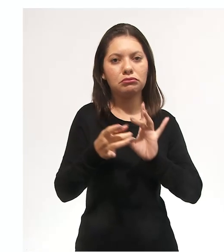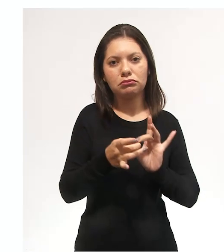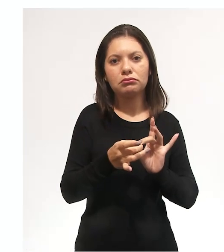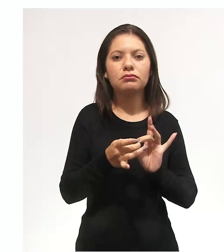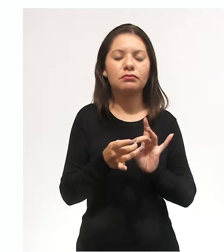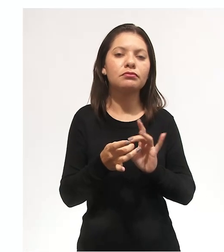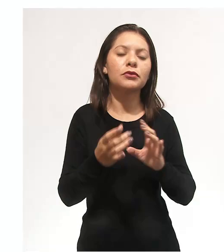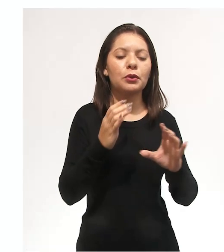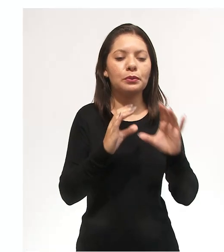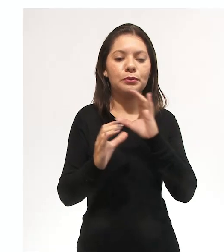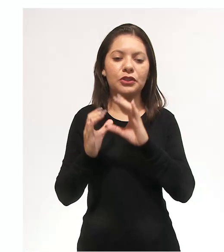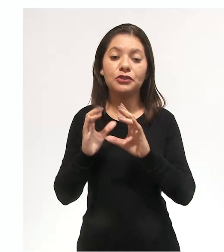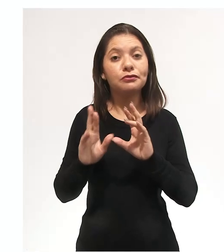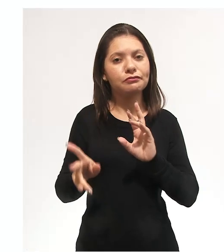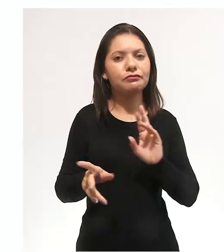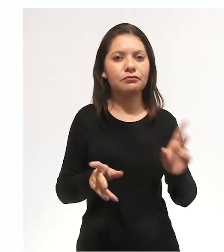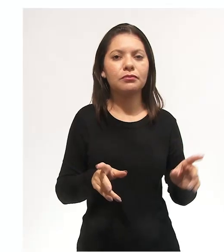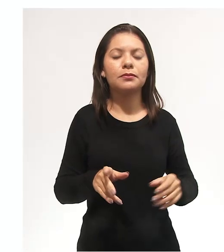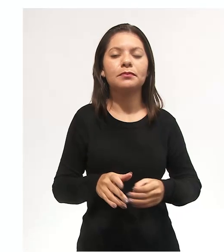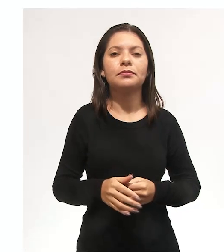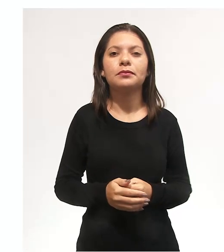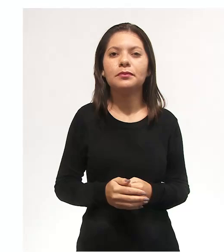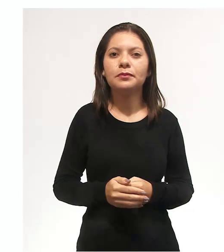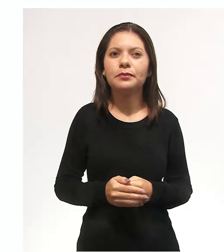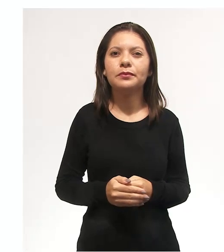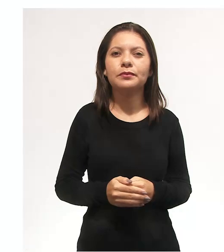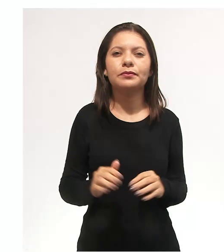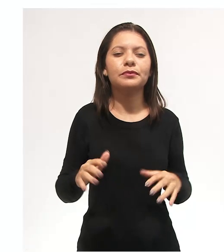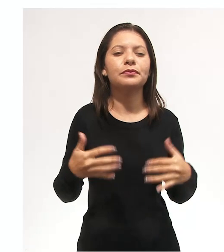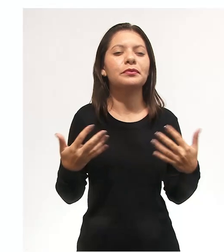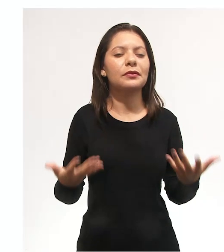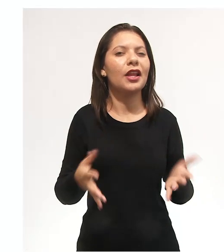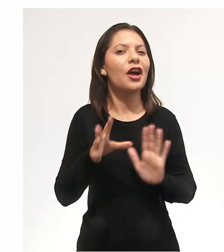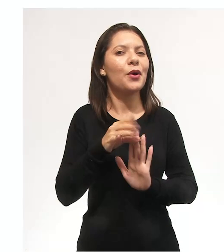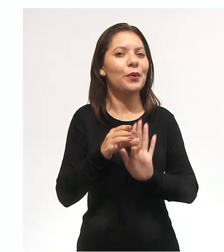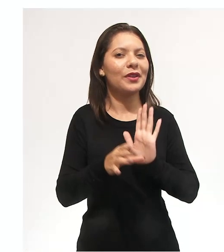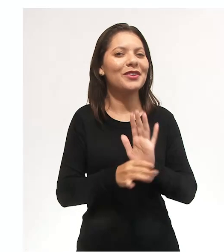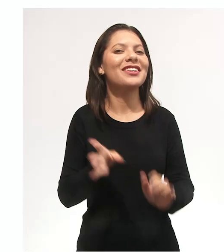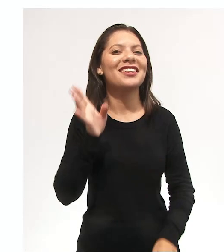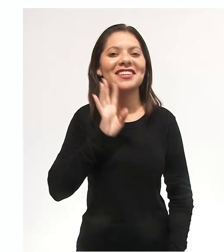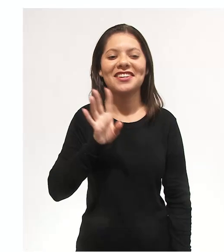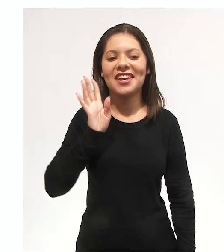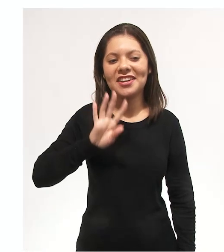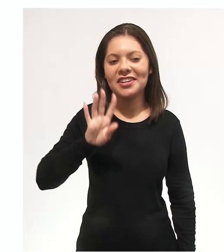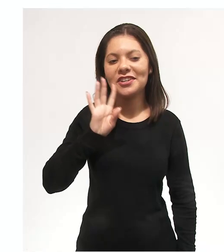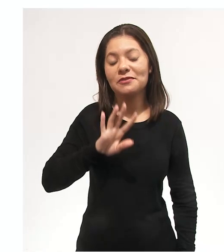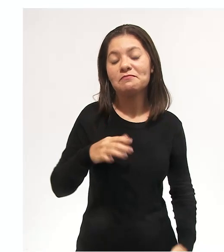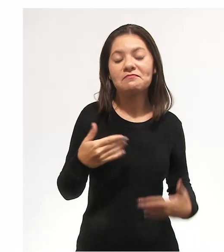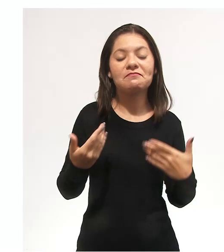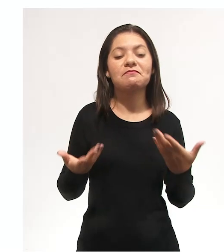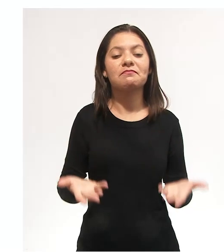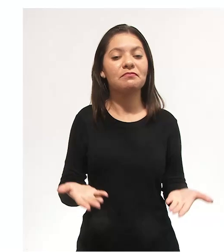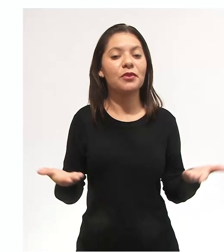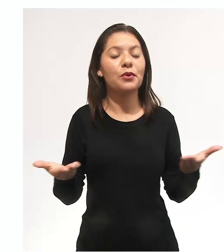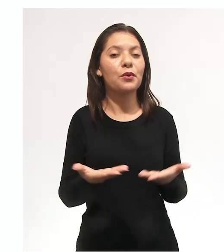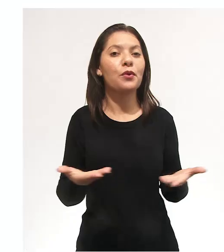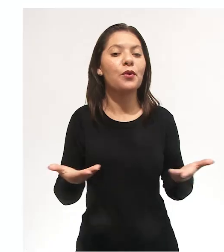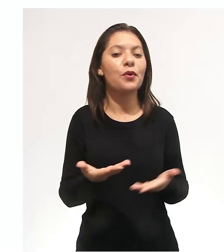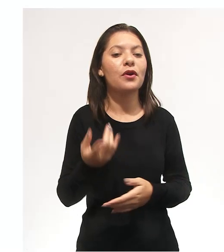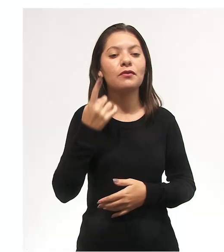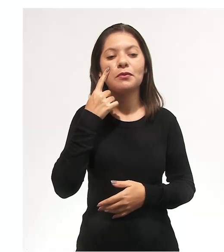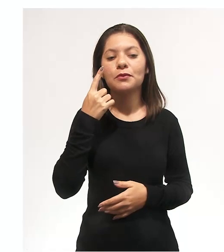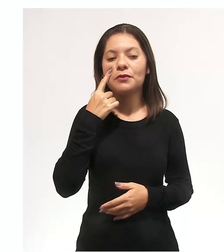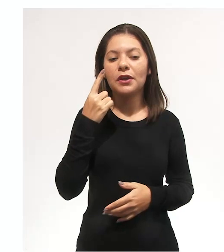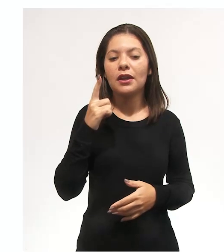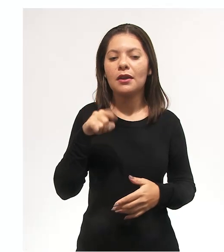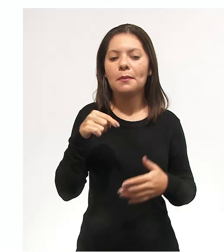contextos comunicativos. Então, é um conteúdo bem legal, né? E aí, a gente vai ver também